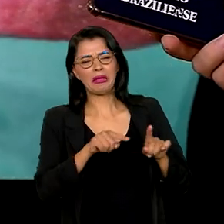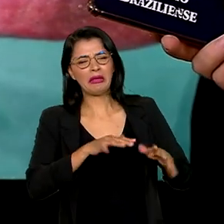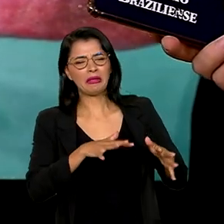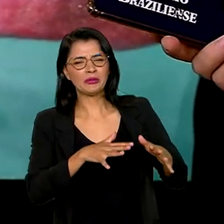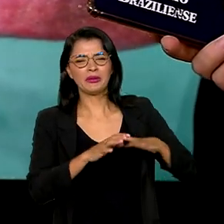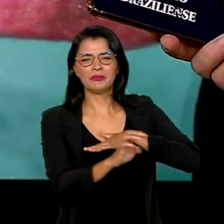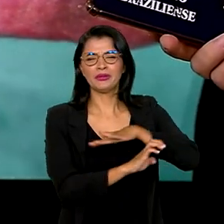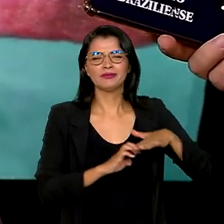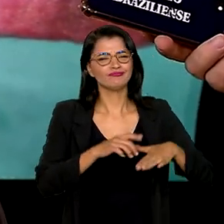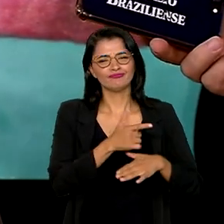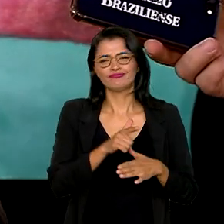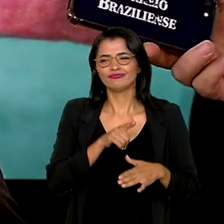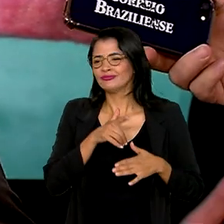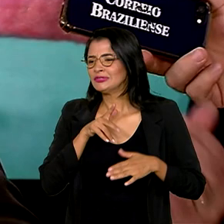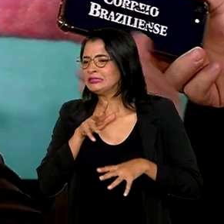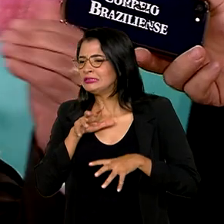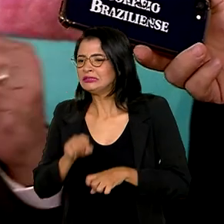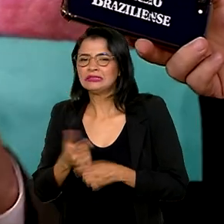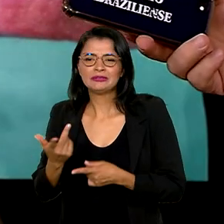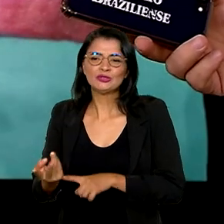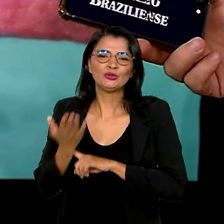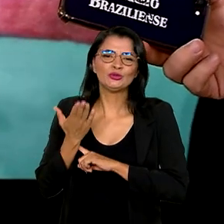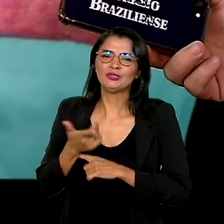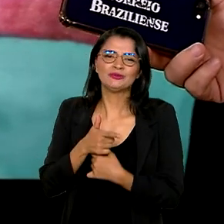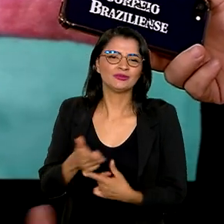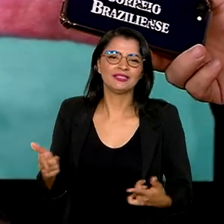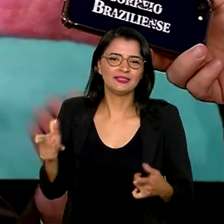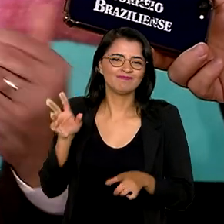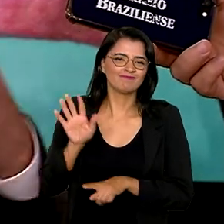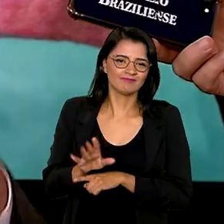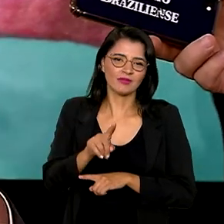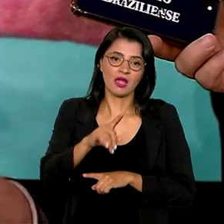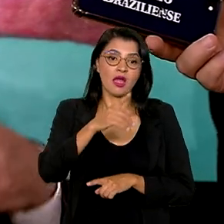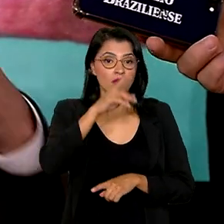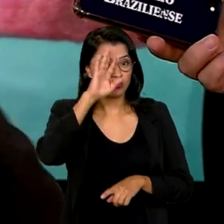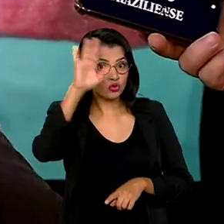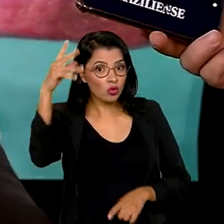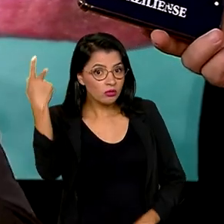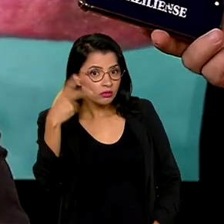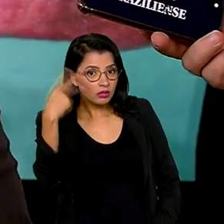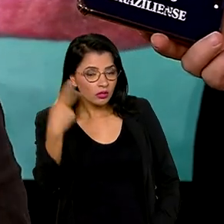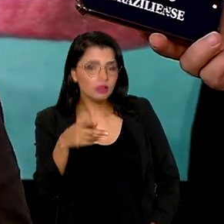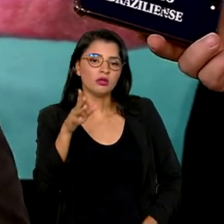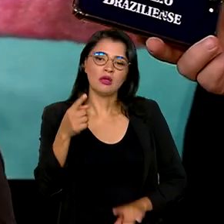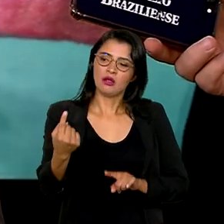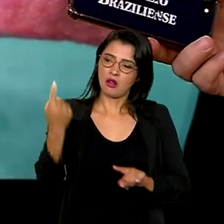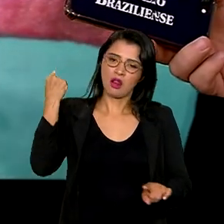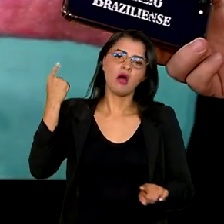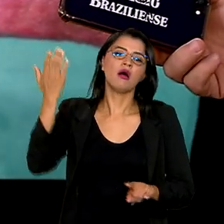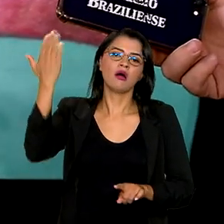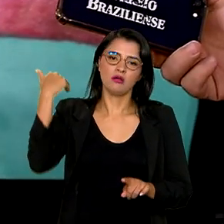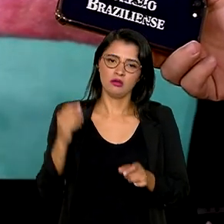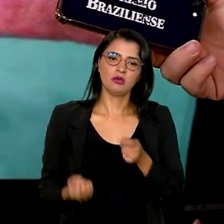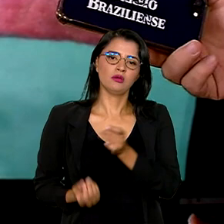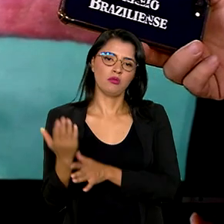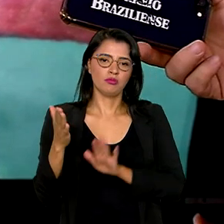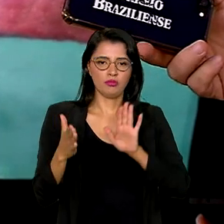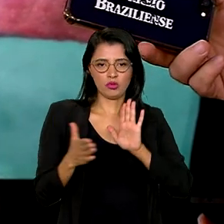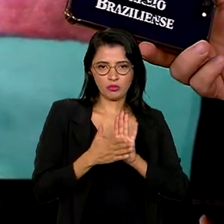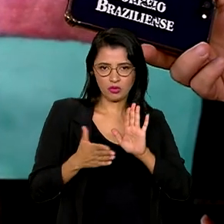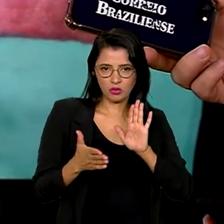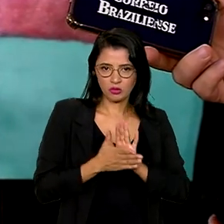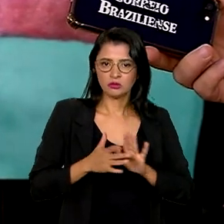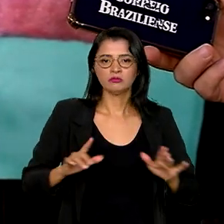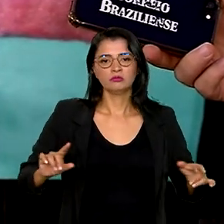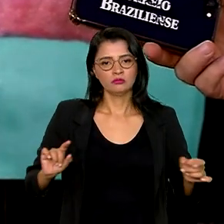a quem se apegar que eram um sonho dele antigo que é um sonho pessoal ele tinha feito lá atrás a proposta para que